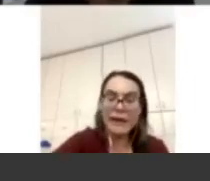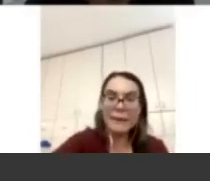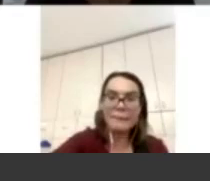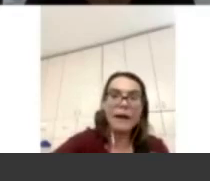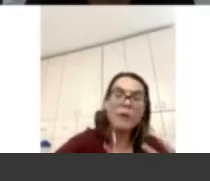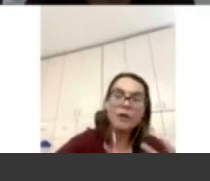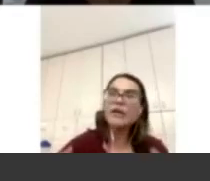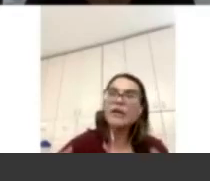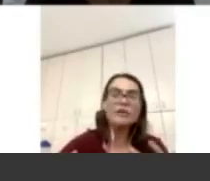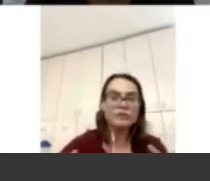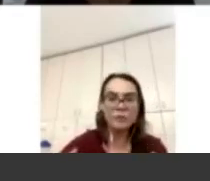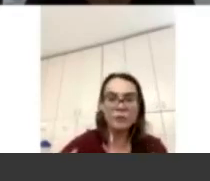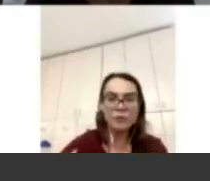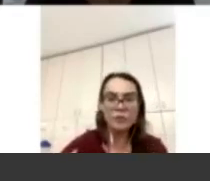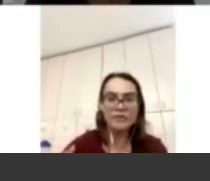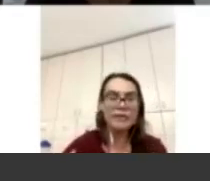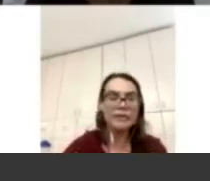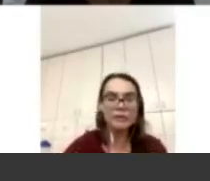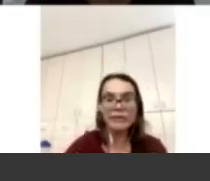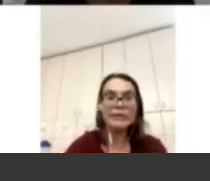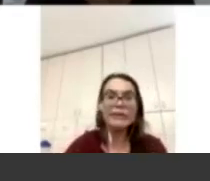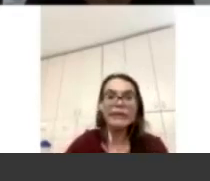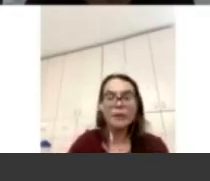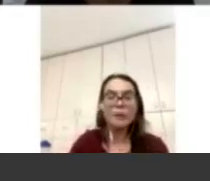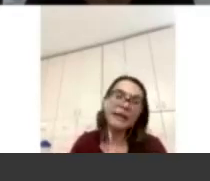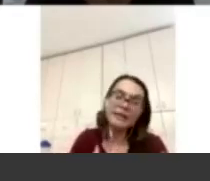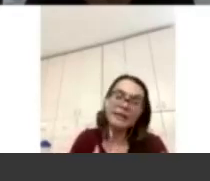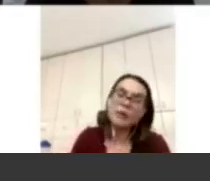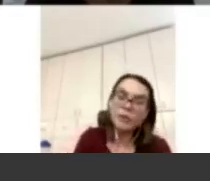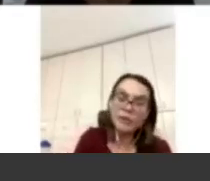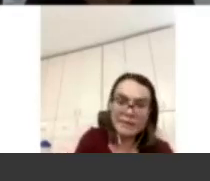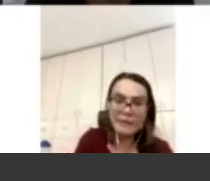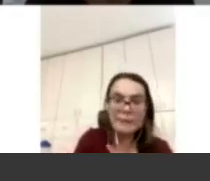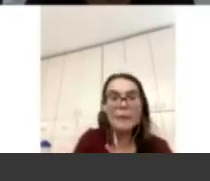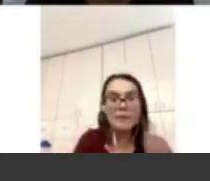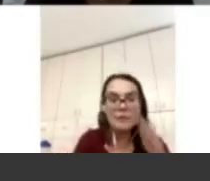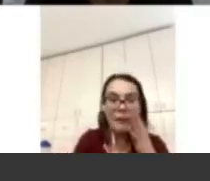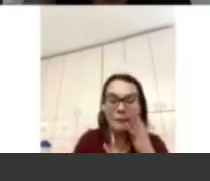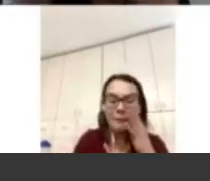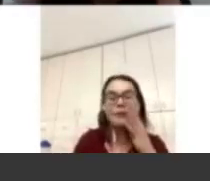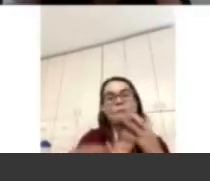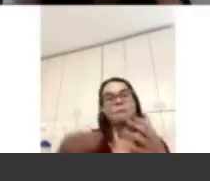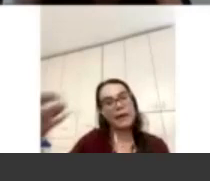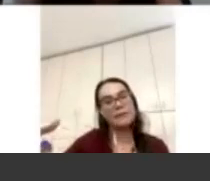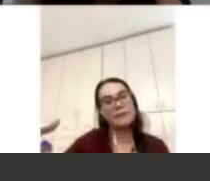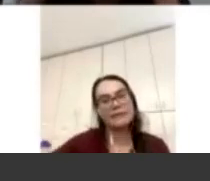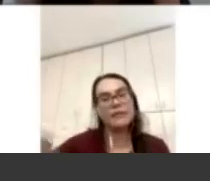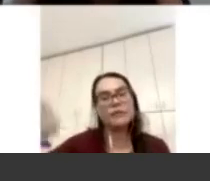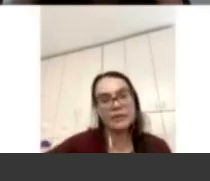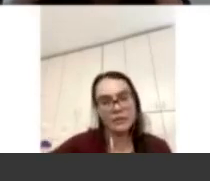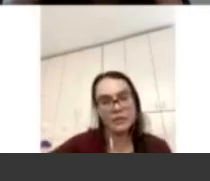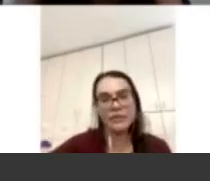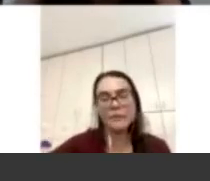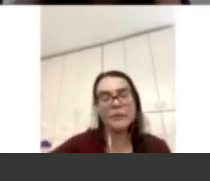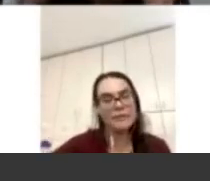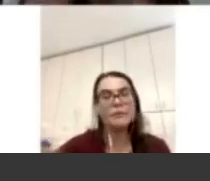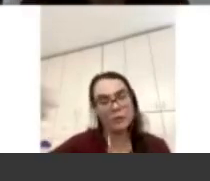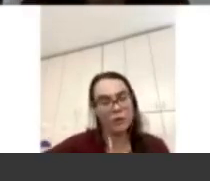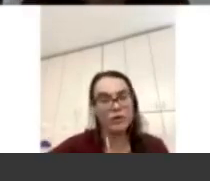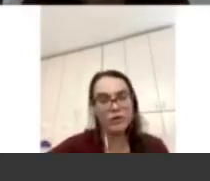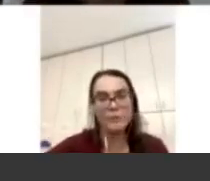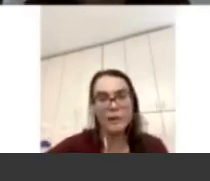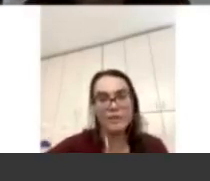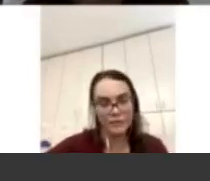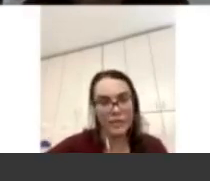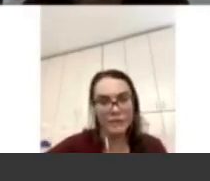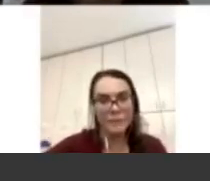gente vai para abordagem o tempo todo considerando que o PAC não autoriza, mas o PAC que bebe dessas autorizações que, por exemplo, os